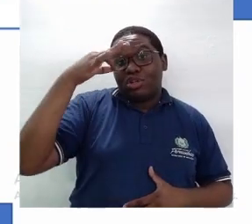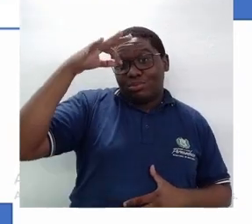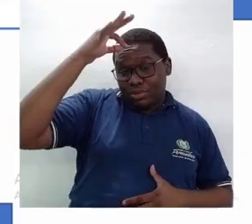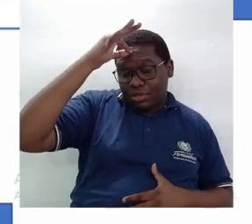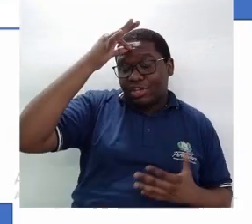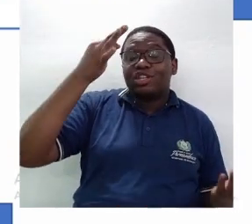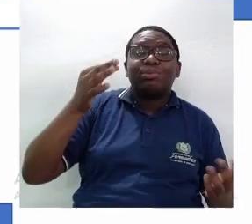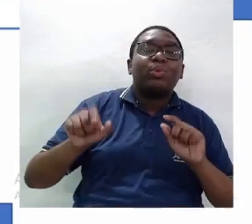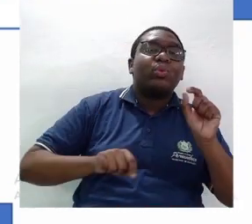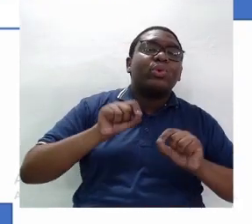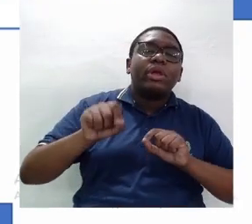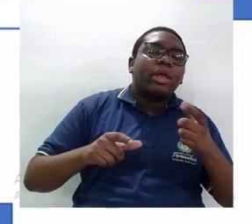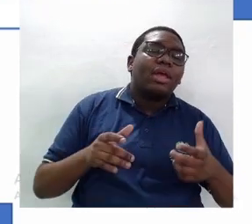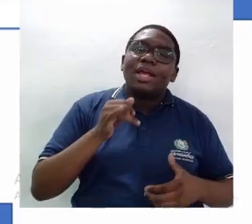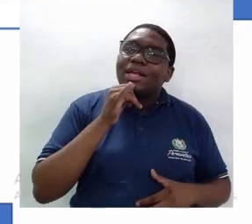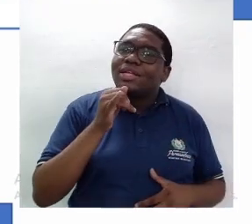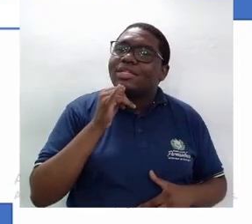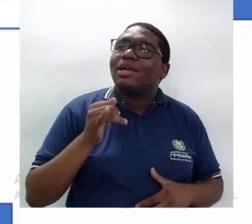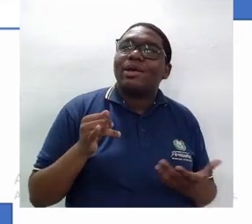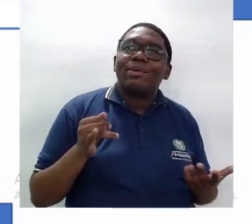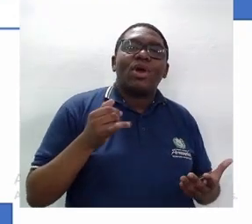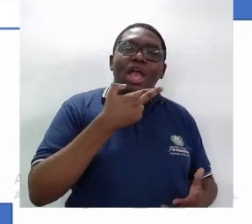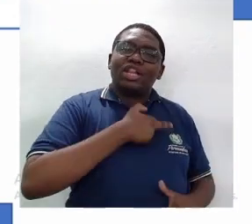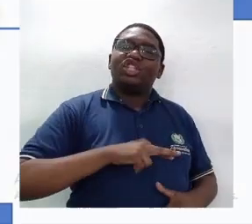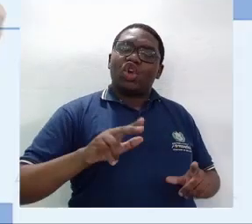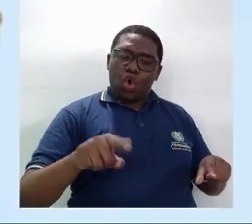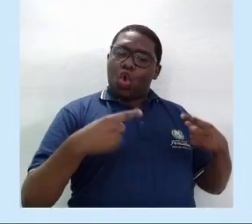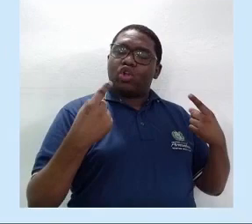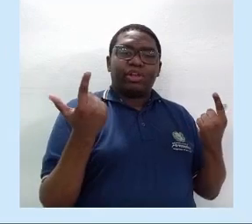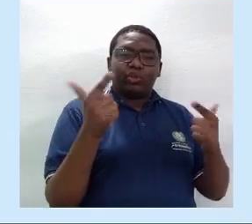Espiritismo não combate nenhuma